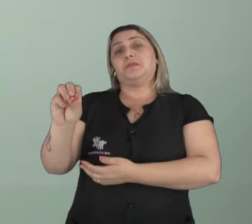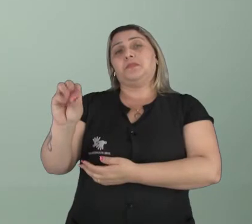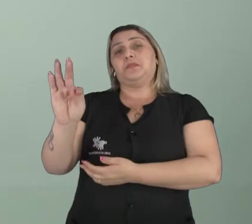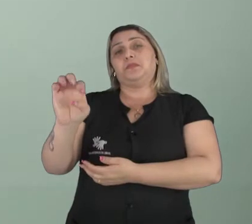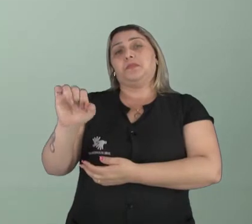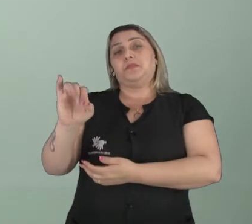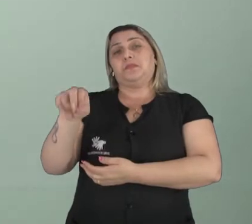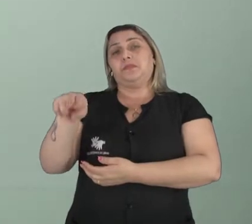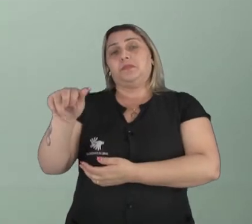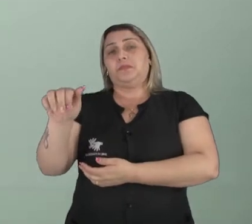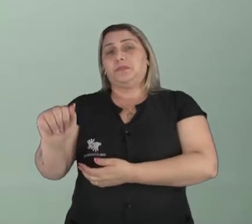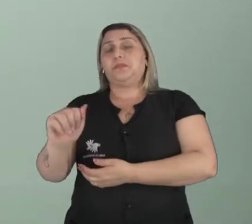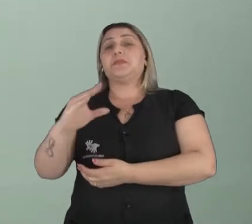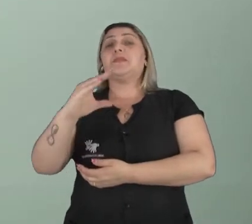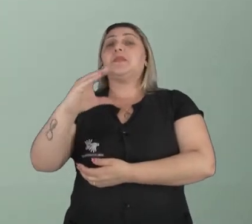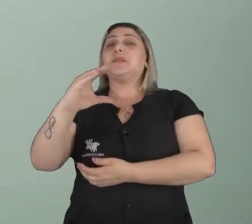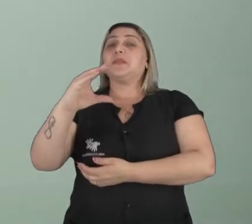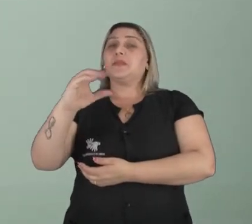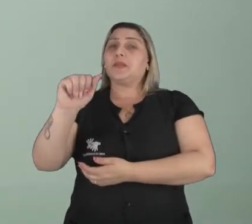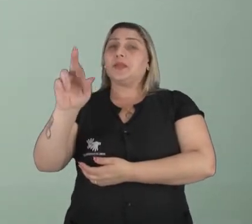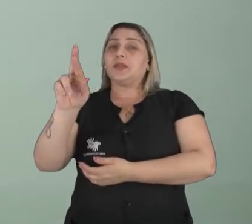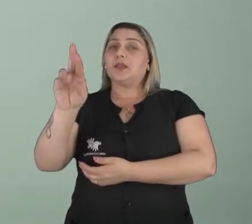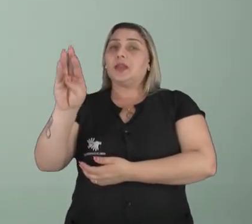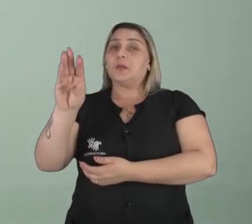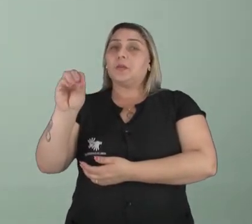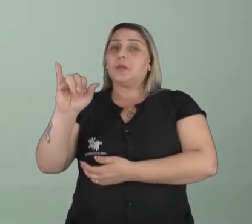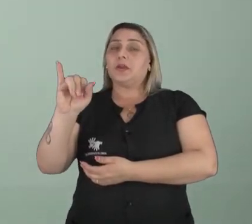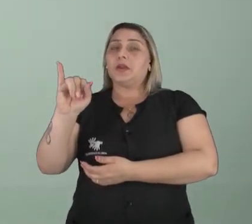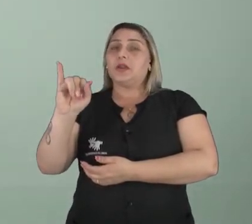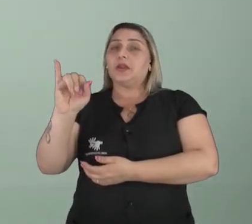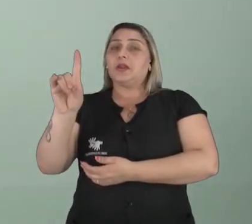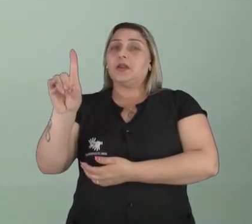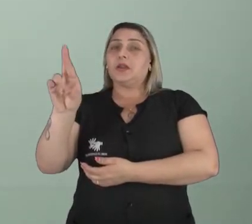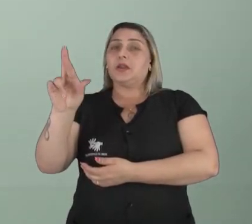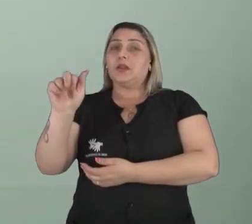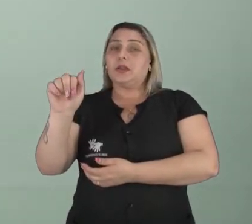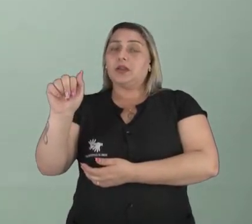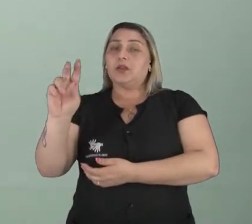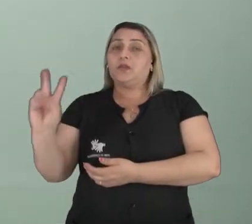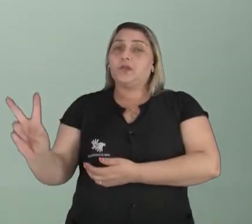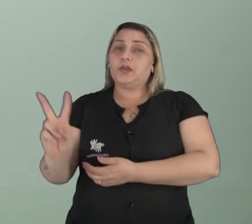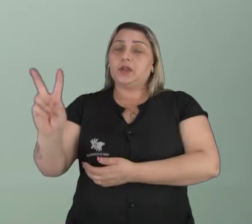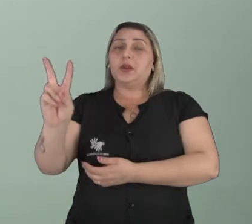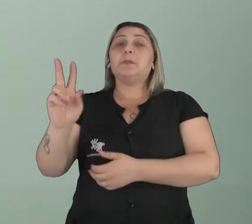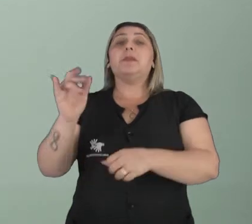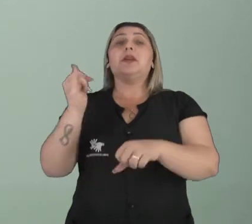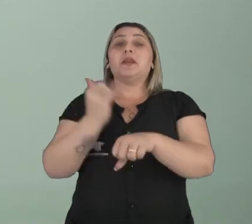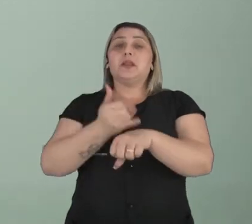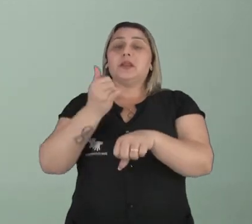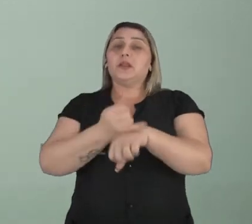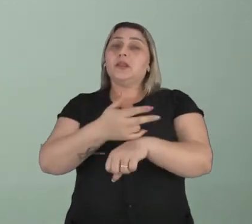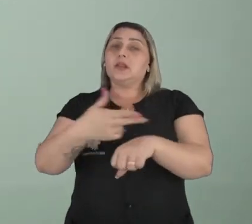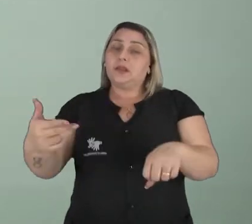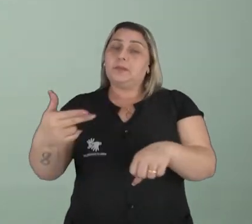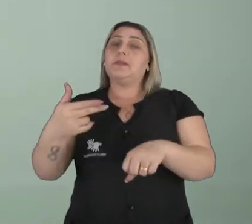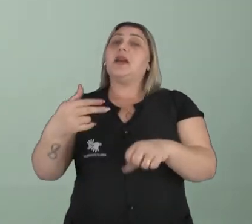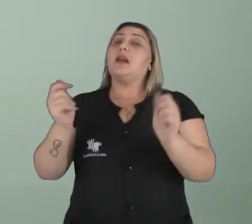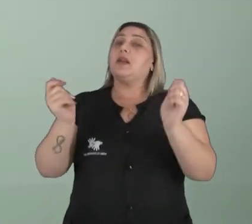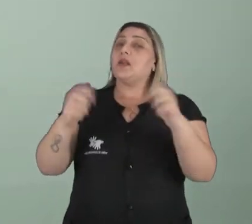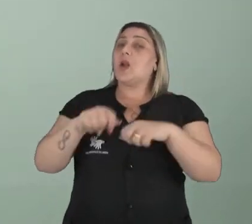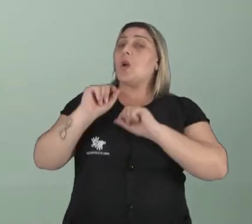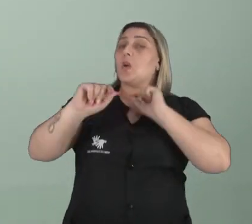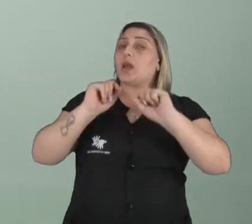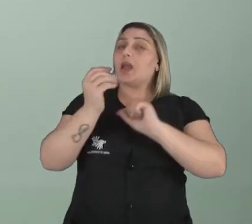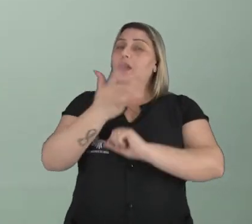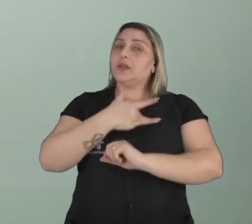ricas em proteína né é carboidratos glicídios e lipídios vitaminas minerais tudo